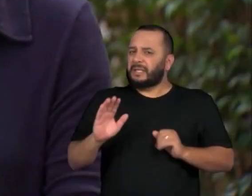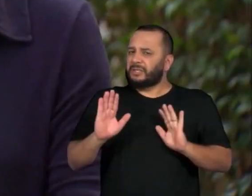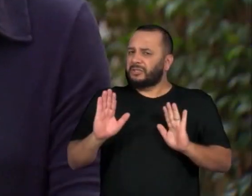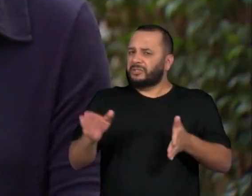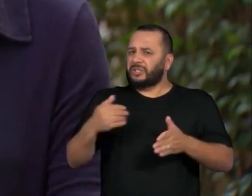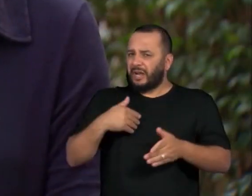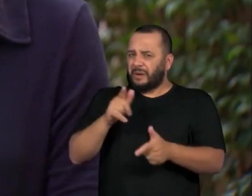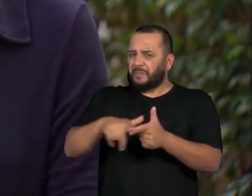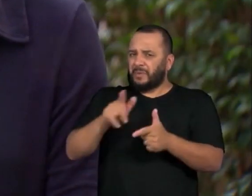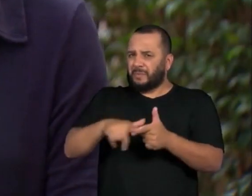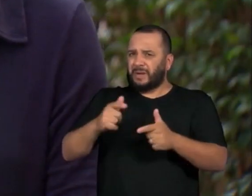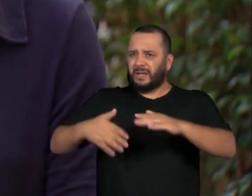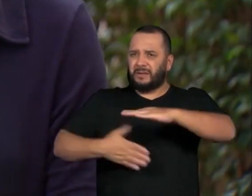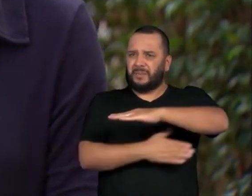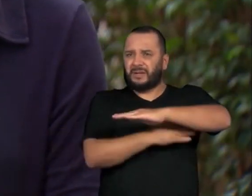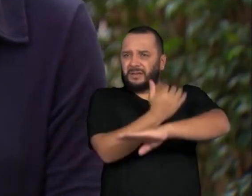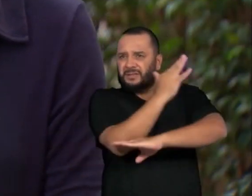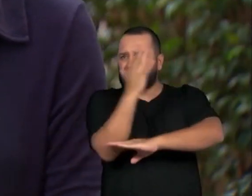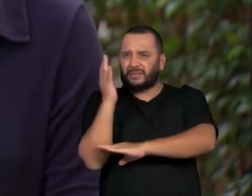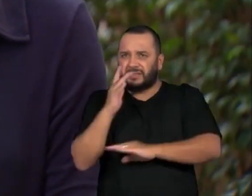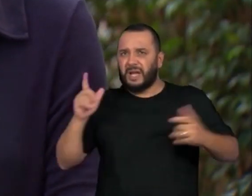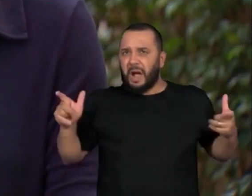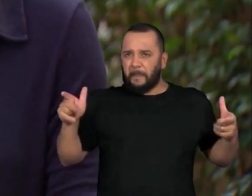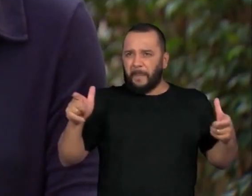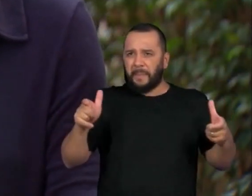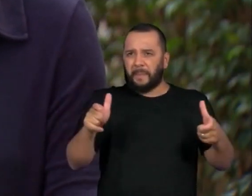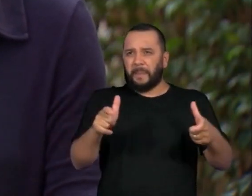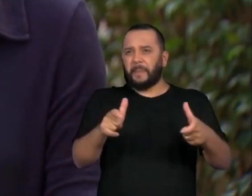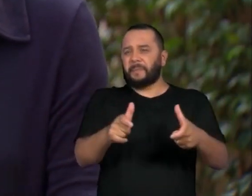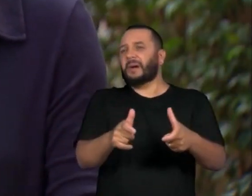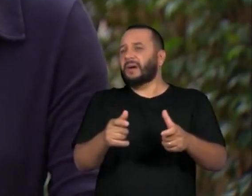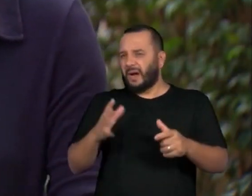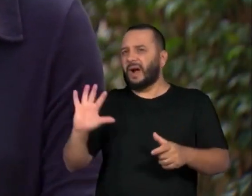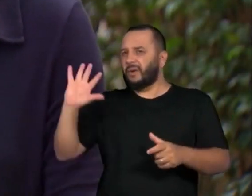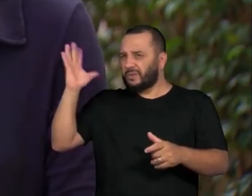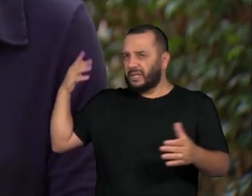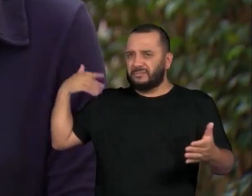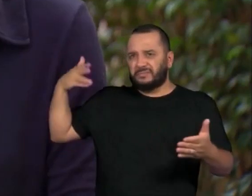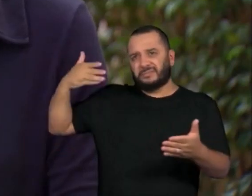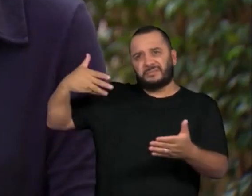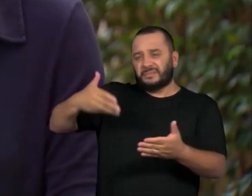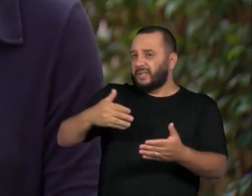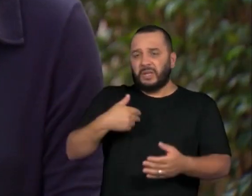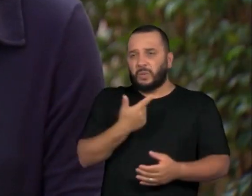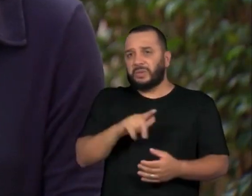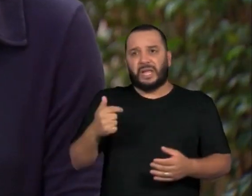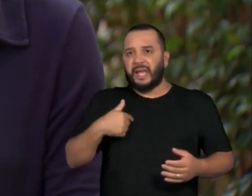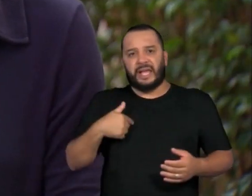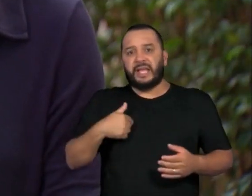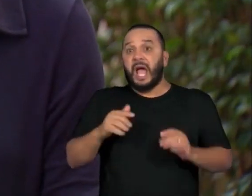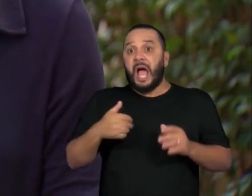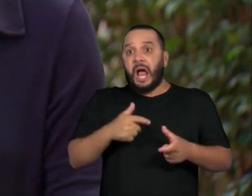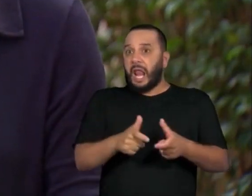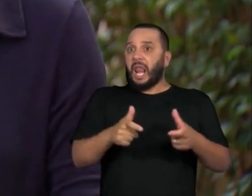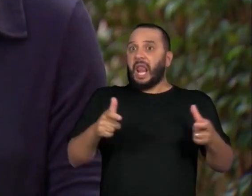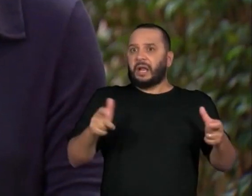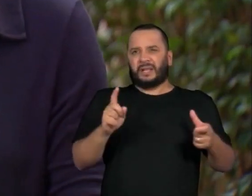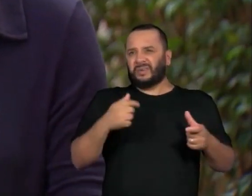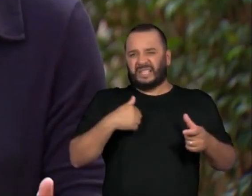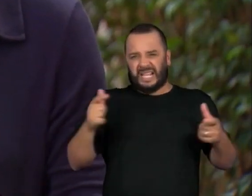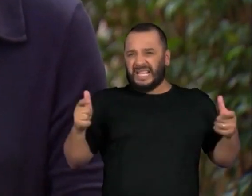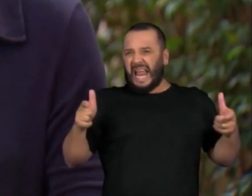vem se estendendo de algum tempo. E o que a gente enxerga é que ela não tem diminuído, ela só tem aumentado. Se a